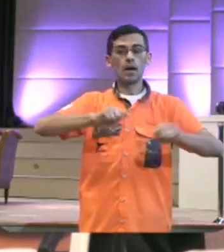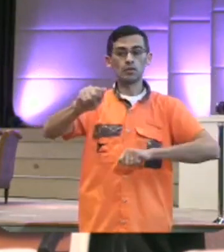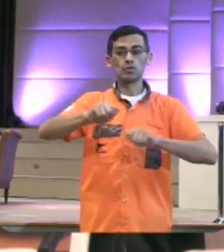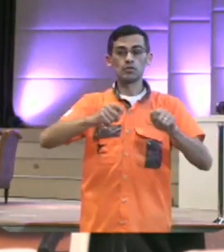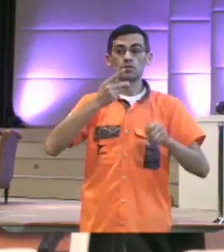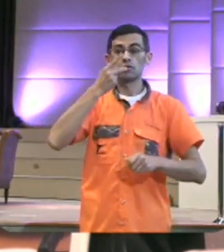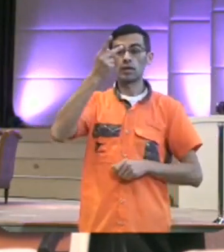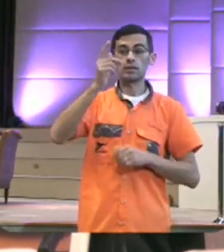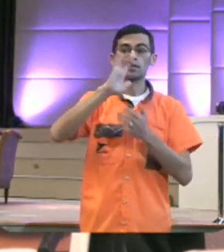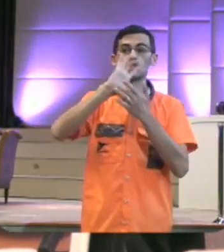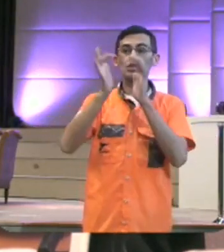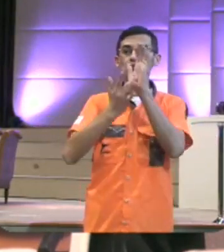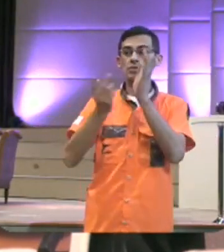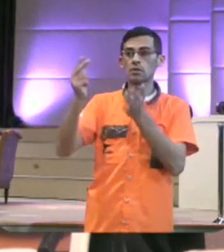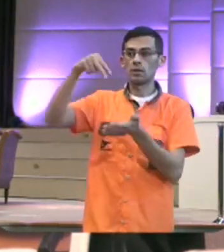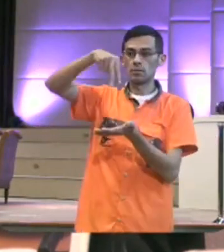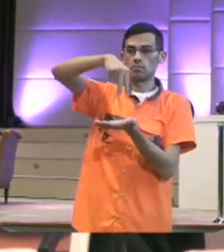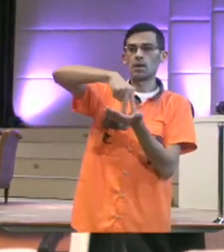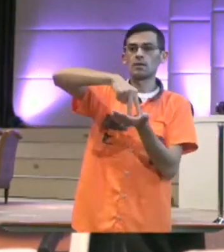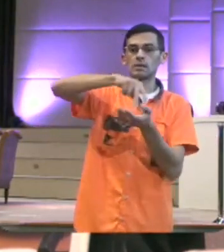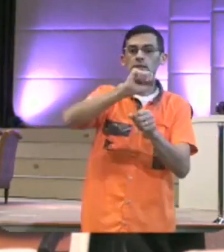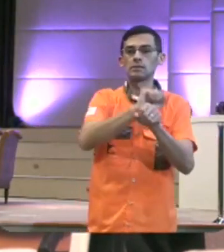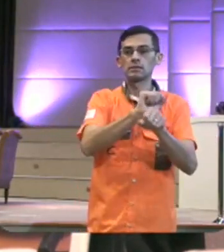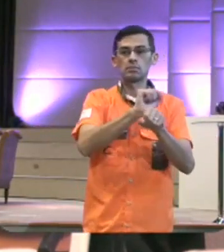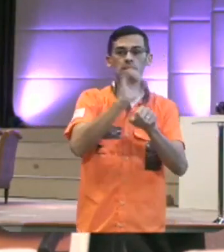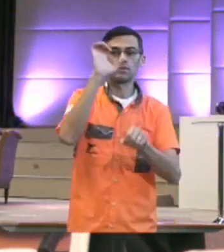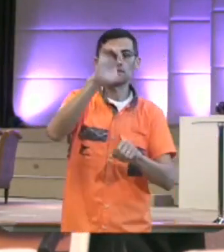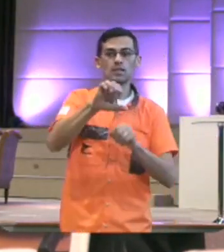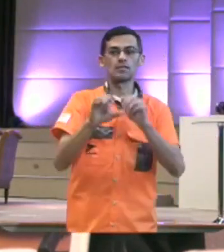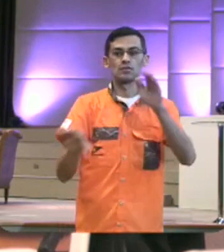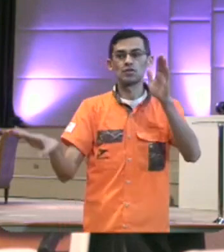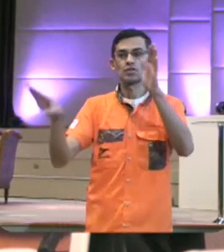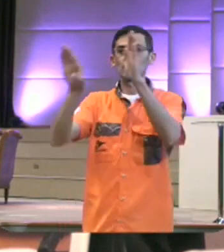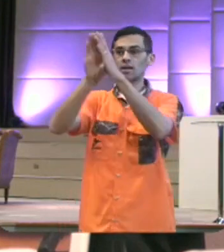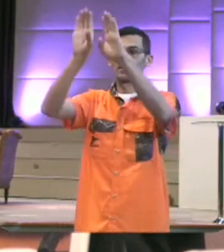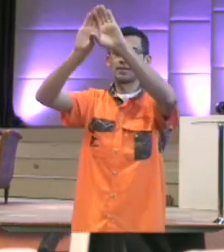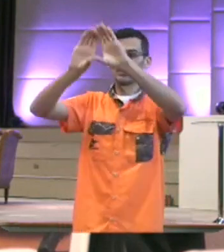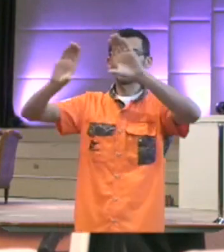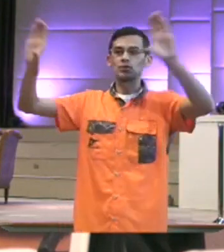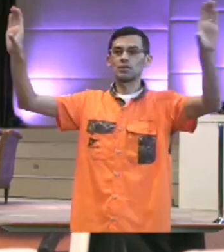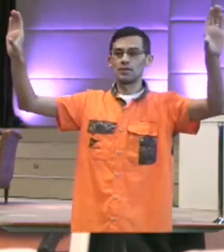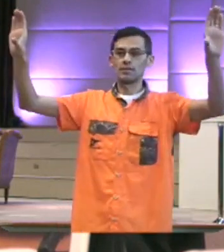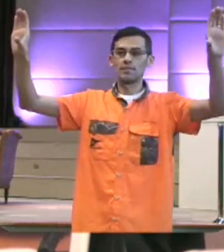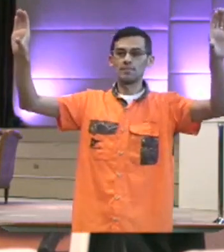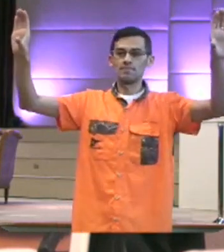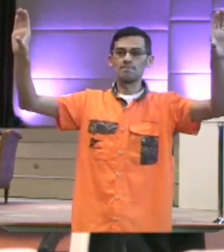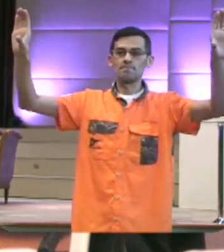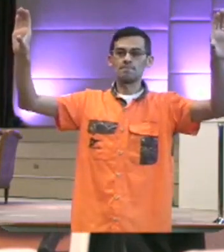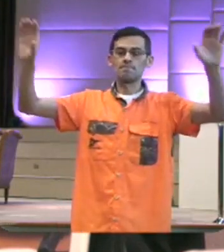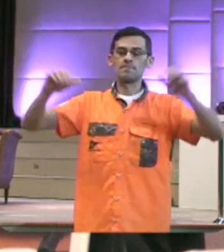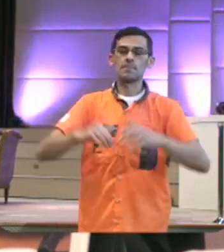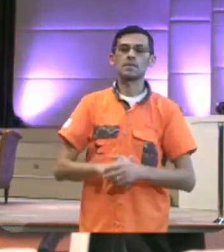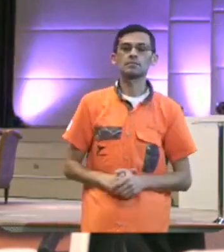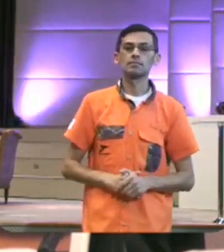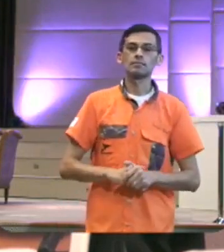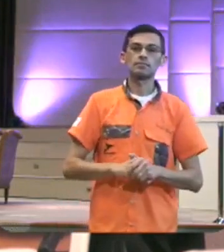um dos únicos textos que ele se coloca de pé para receber o seu Filho na glória